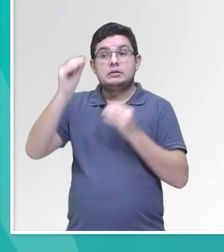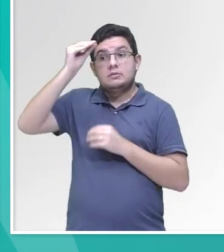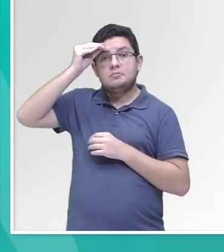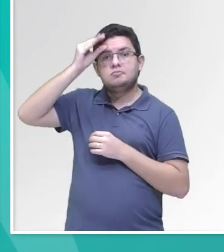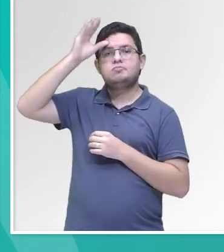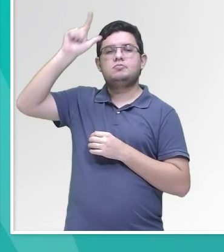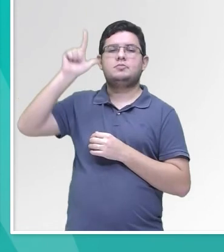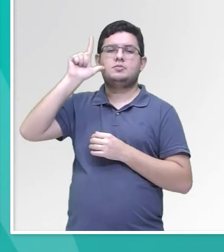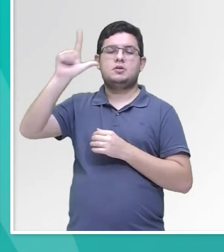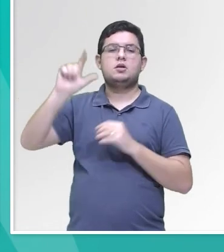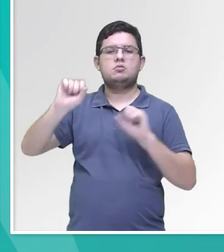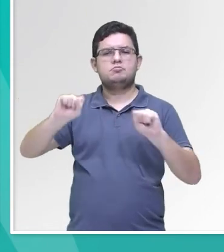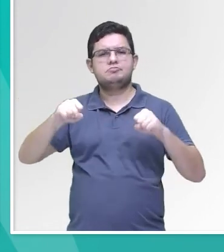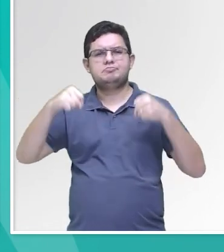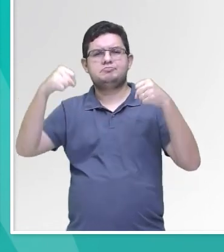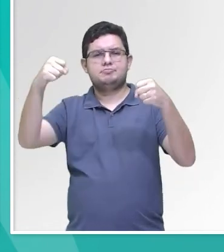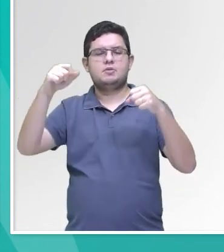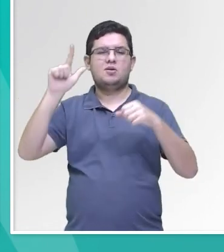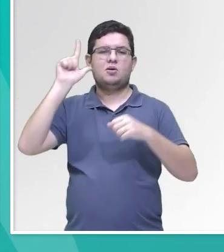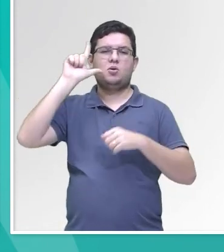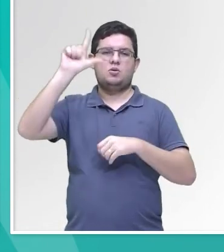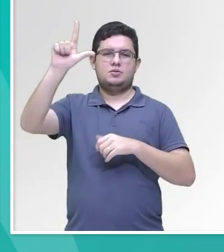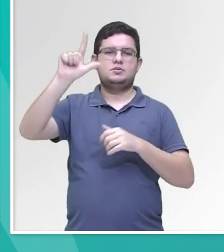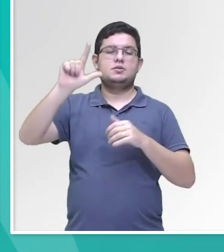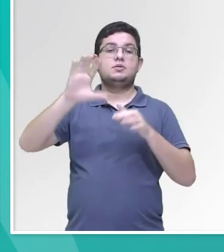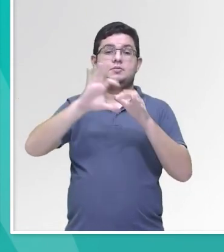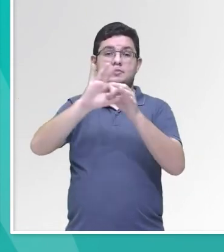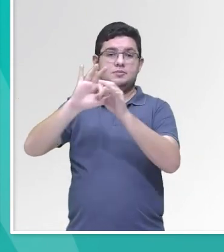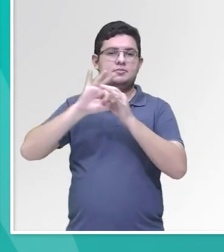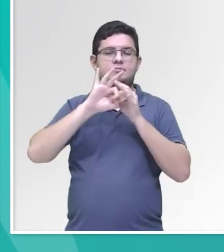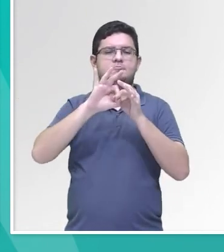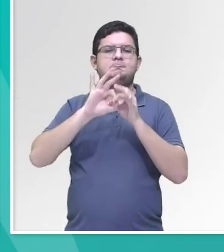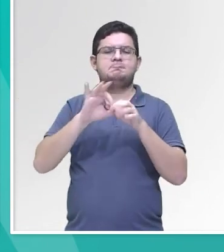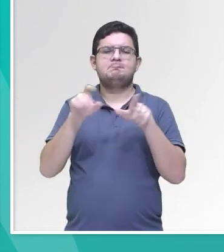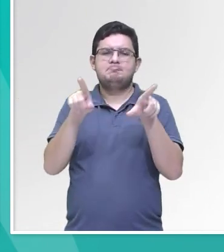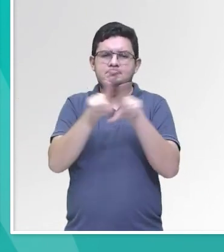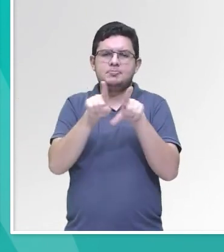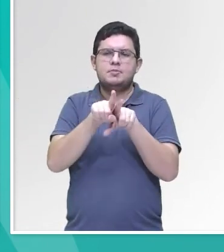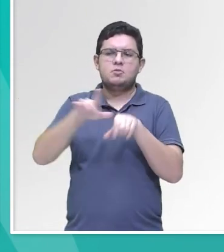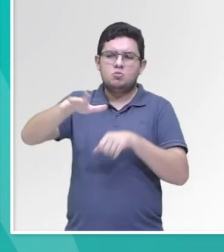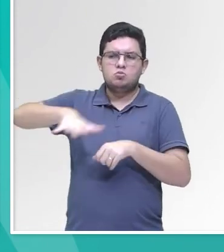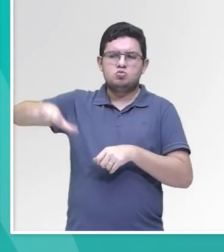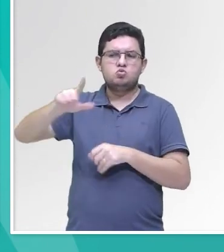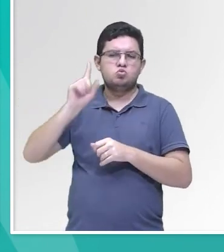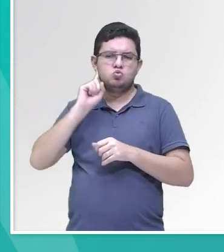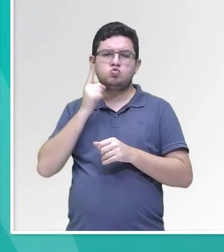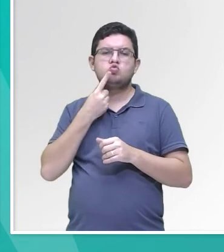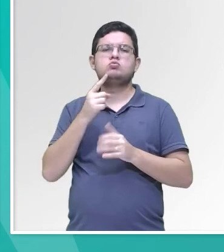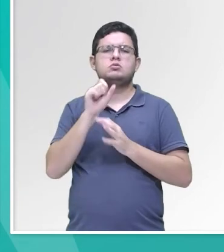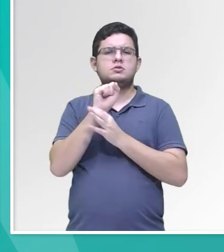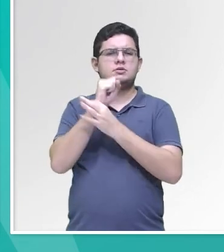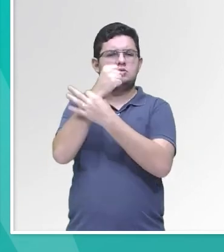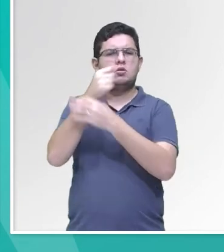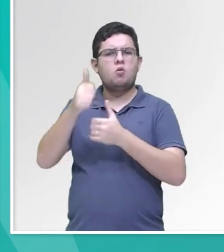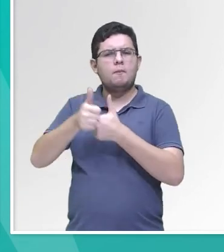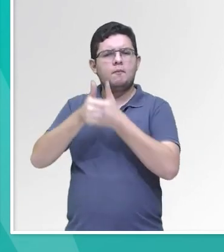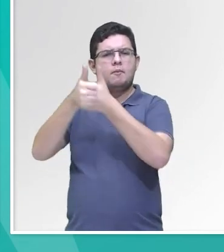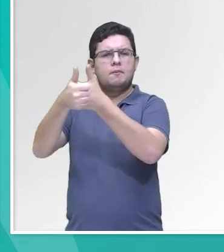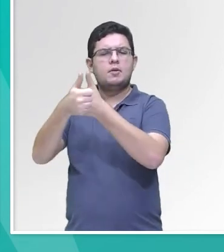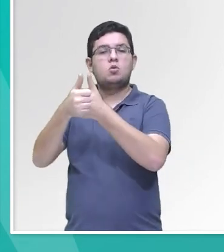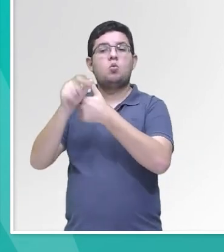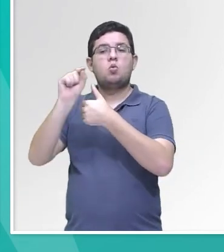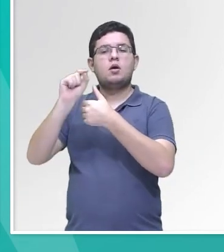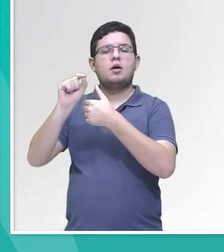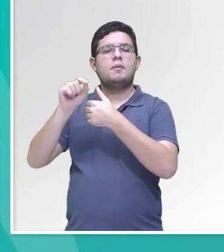esse empenho seja fortalecido e, assim, essa parcela receba o acompanhamento necessário para atingir a